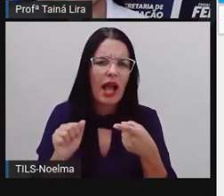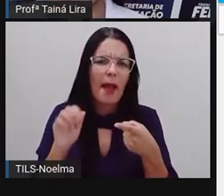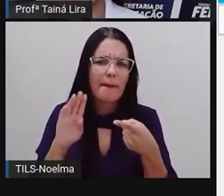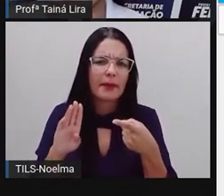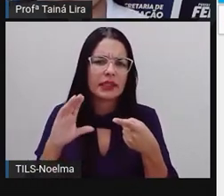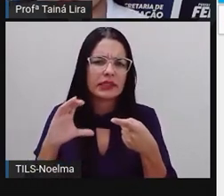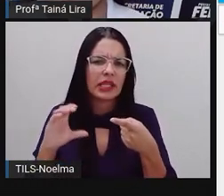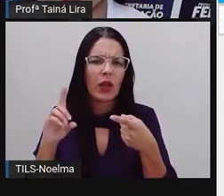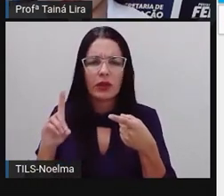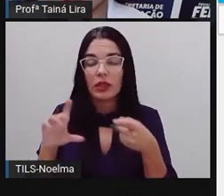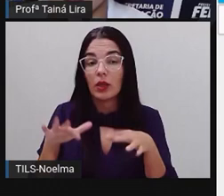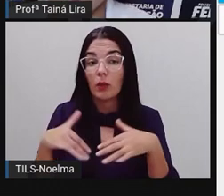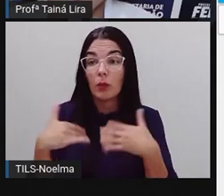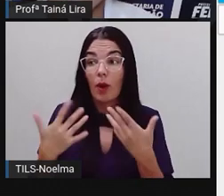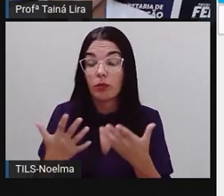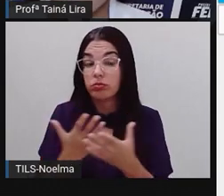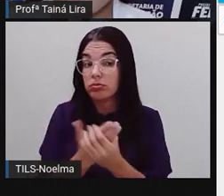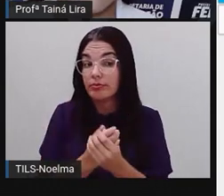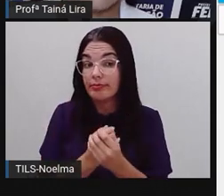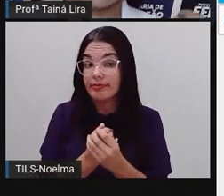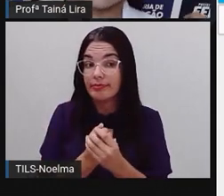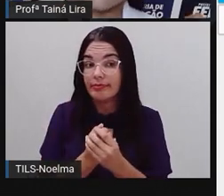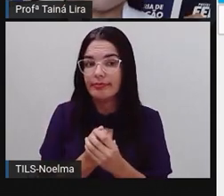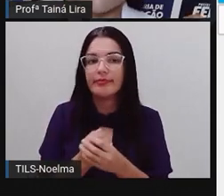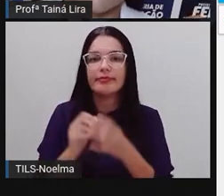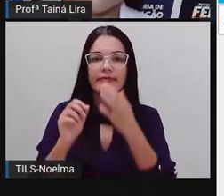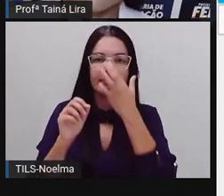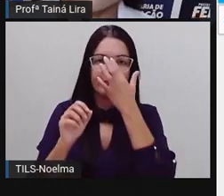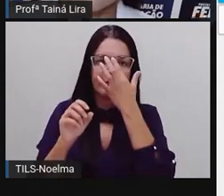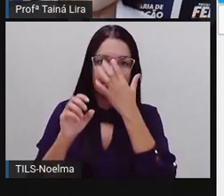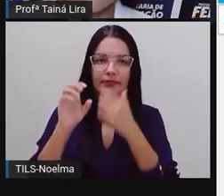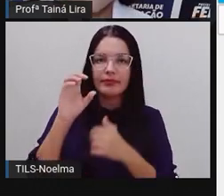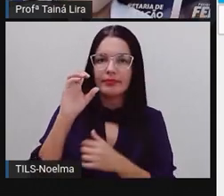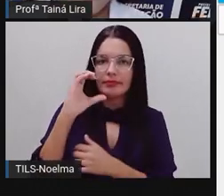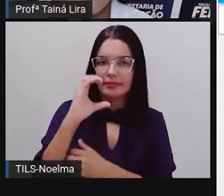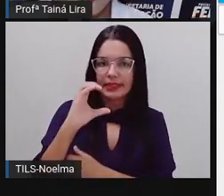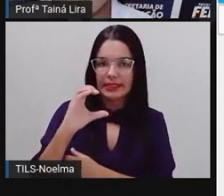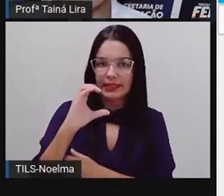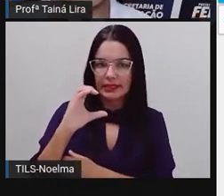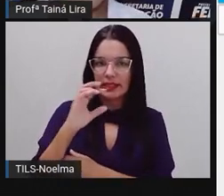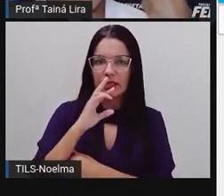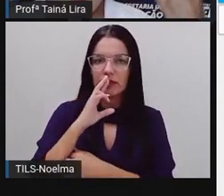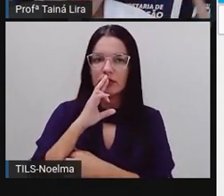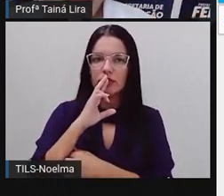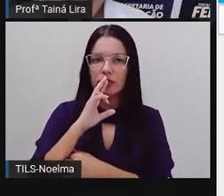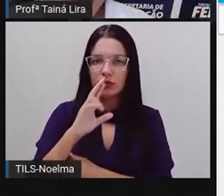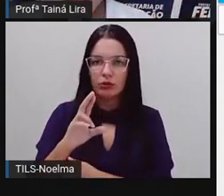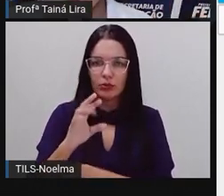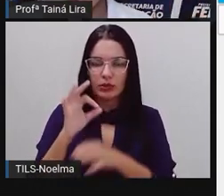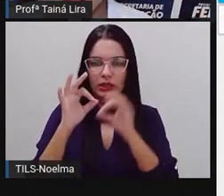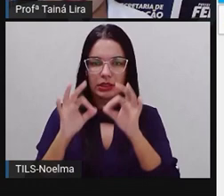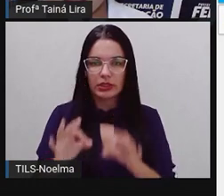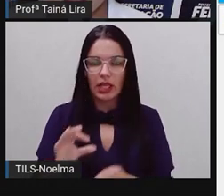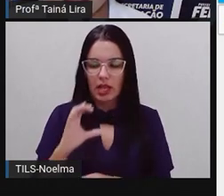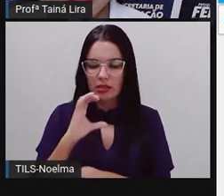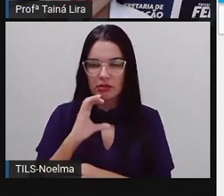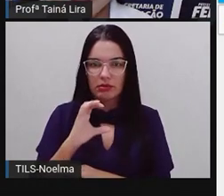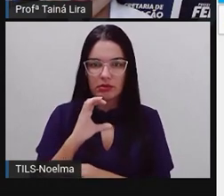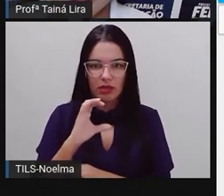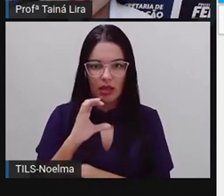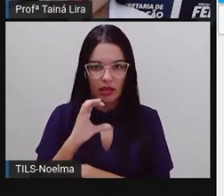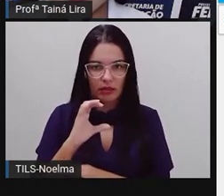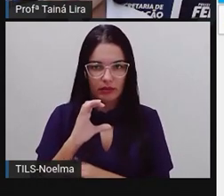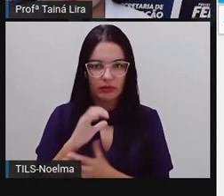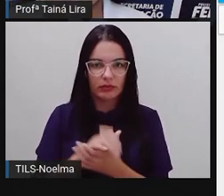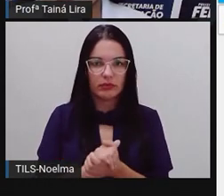Negreiros ou navios escravagistas eram os navios Negreiros a pro mostrou uma imagem para vocês né